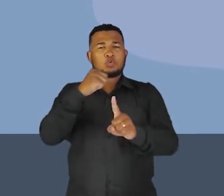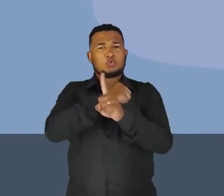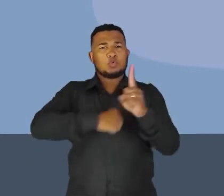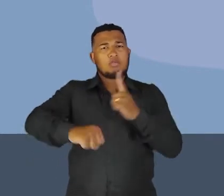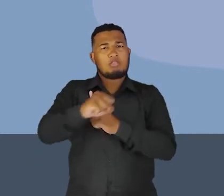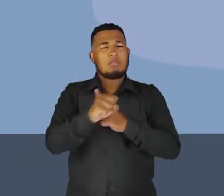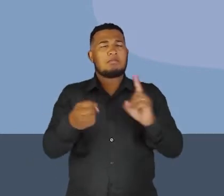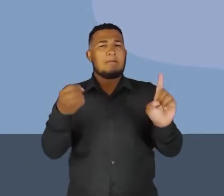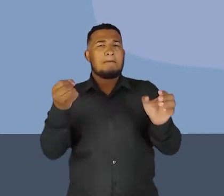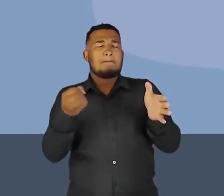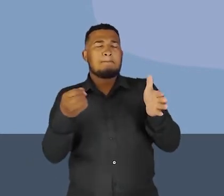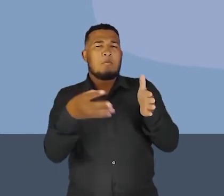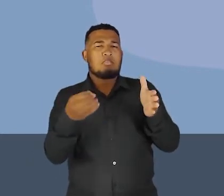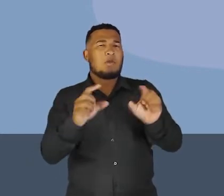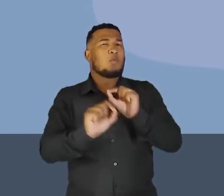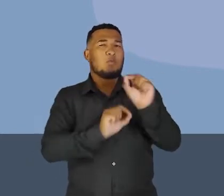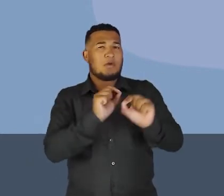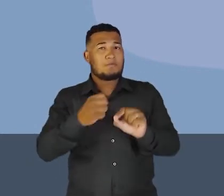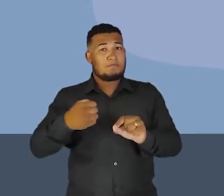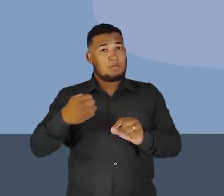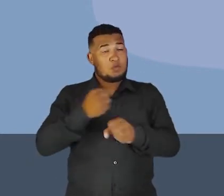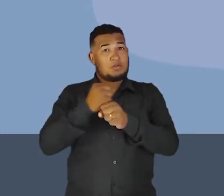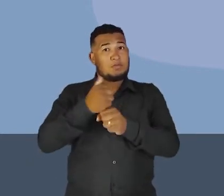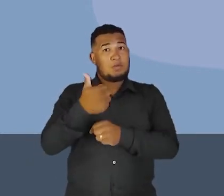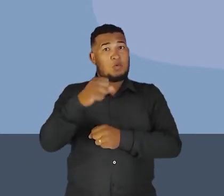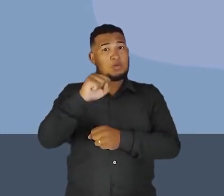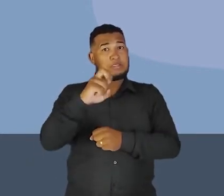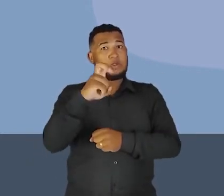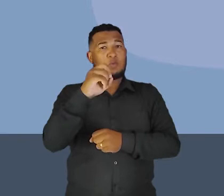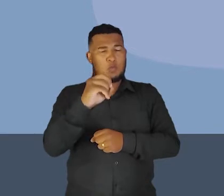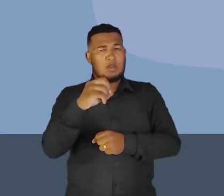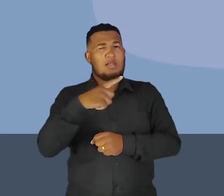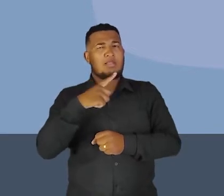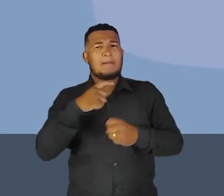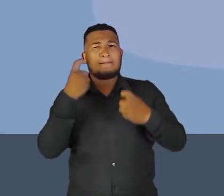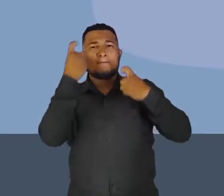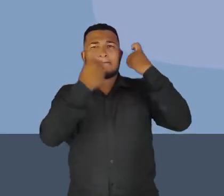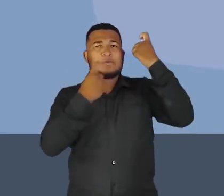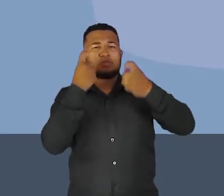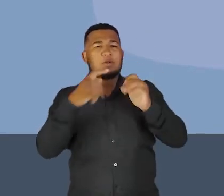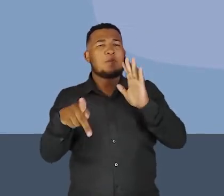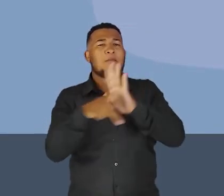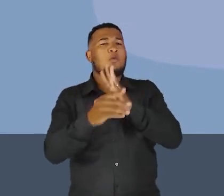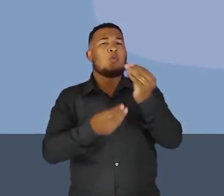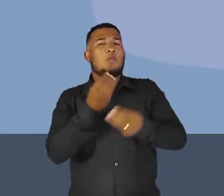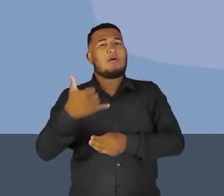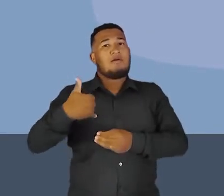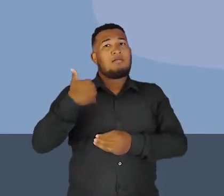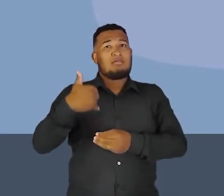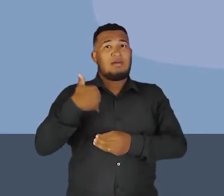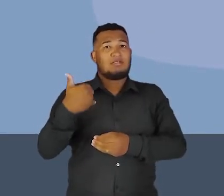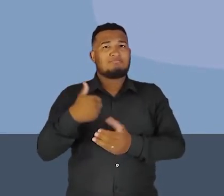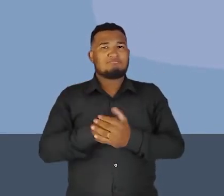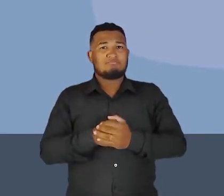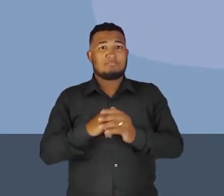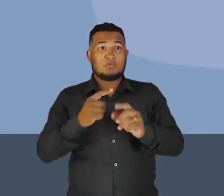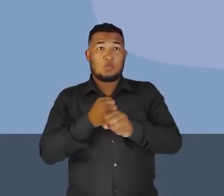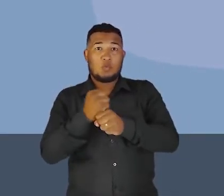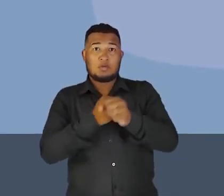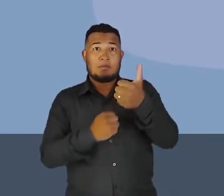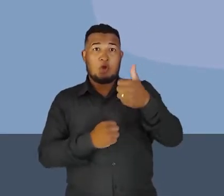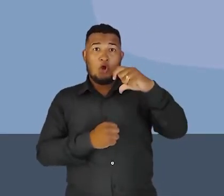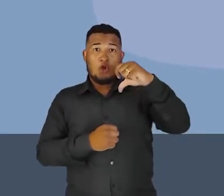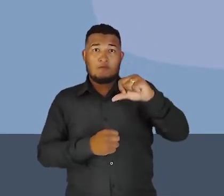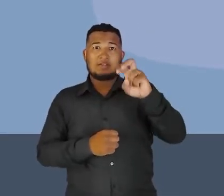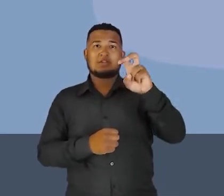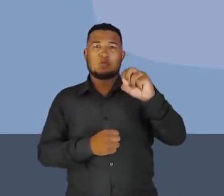em 1850, a gente tinha então a preocupação da faixa etária dos jovens. Em 1950, a gente começa a ter